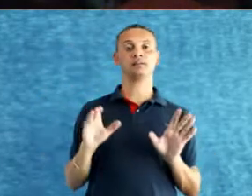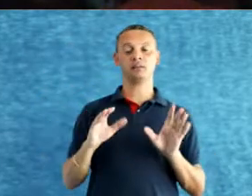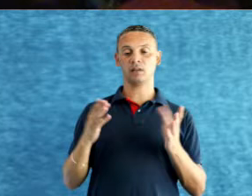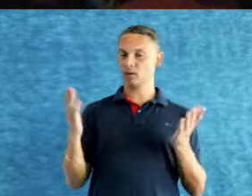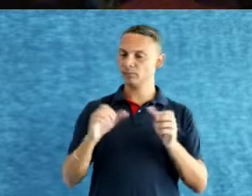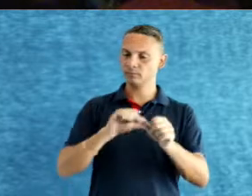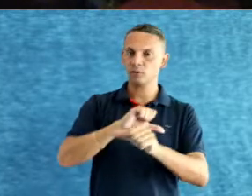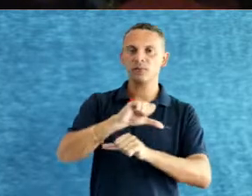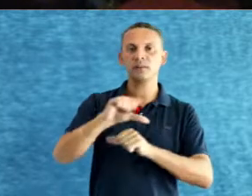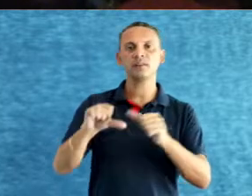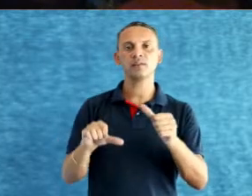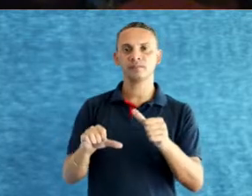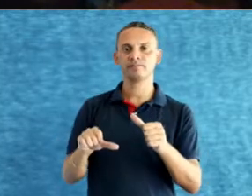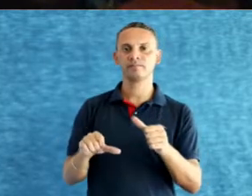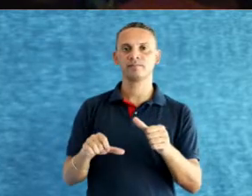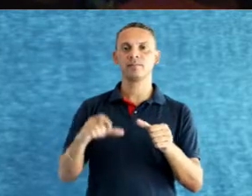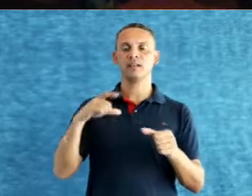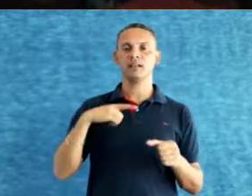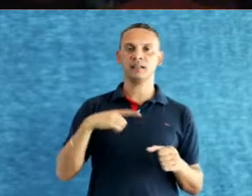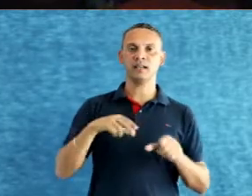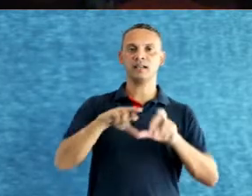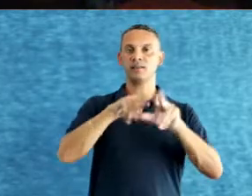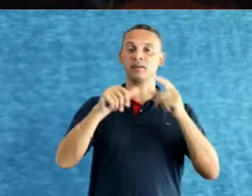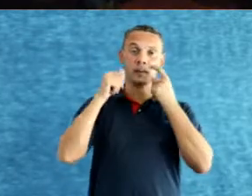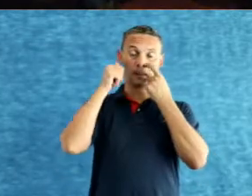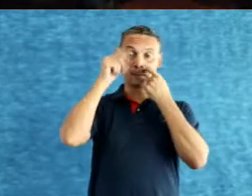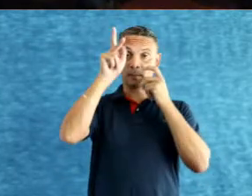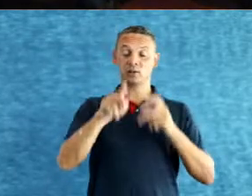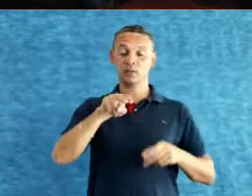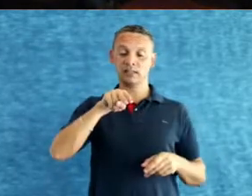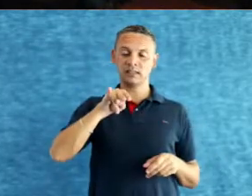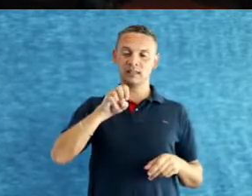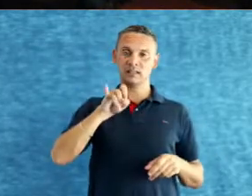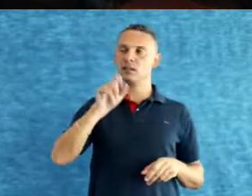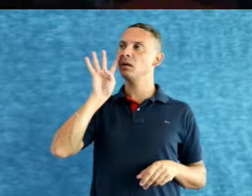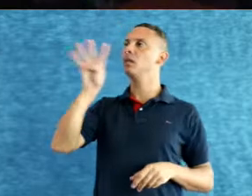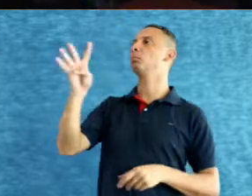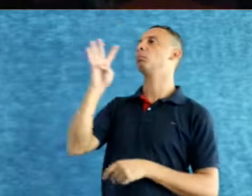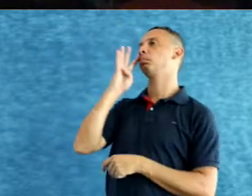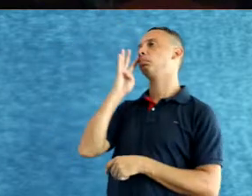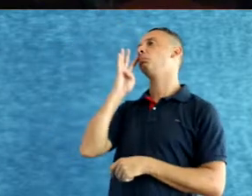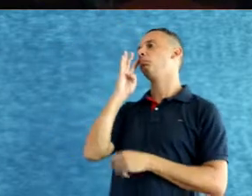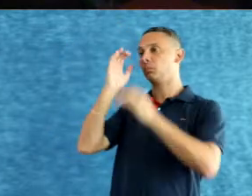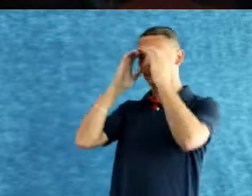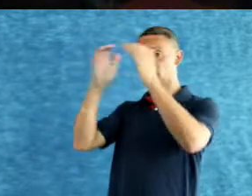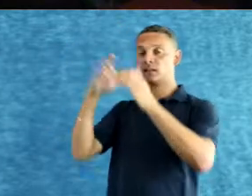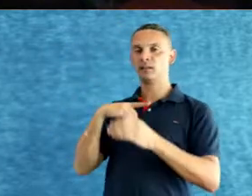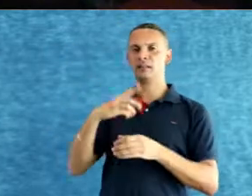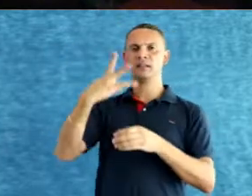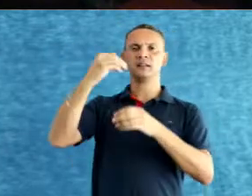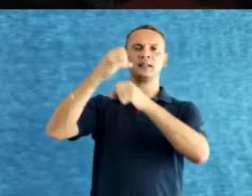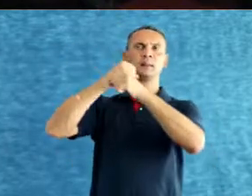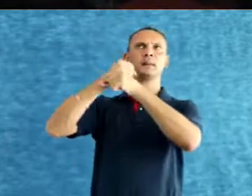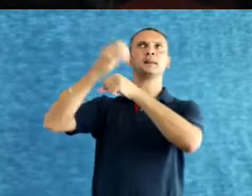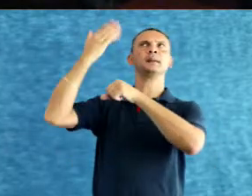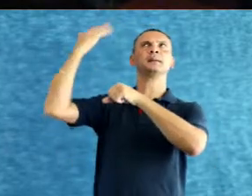assim. E, bom, eu acho que não estou saindo da sua pergunta. Então, Nísia Floresta, ela tem